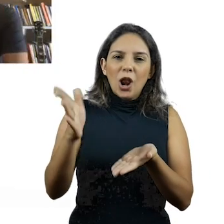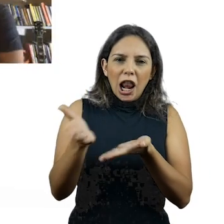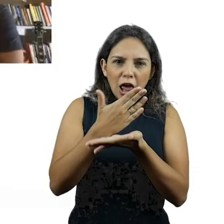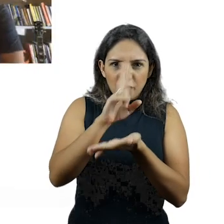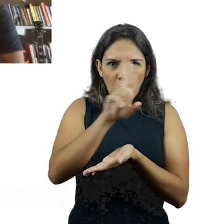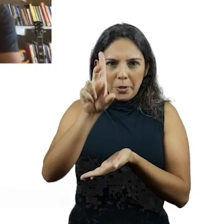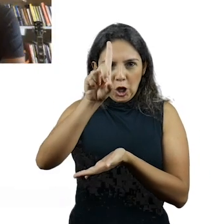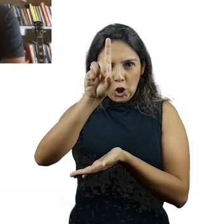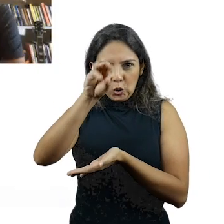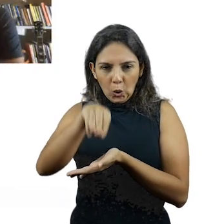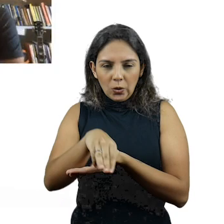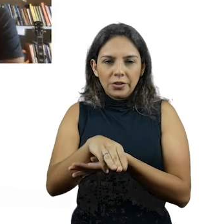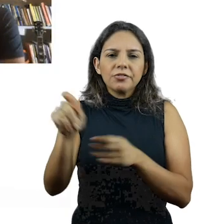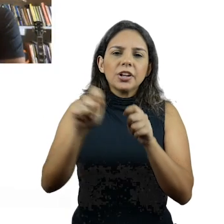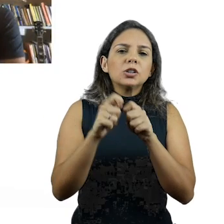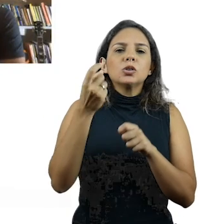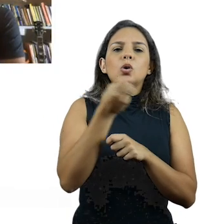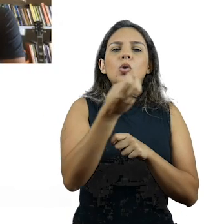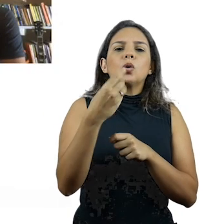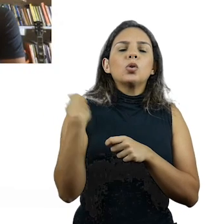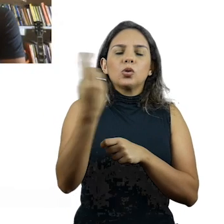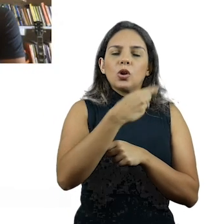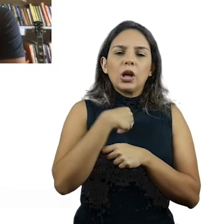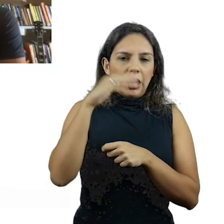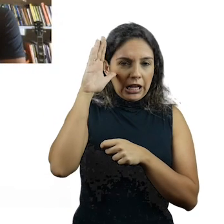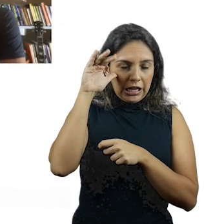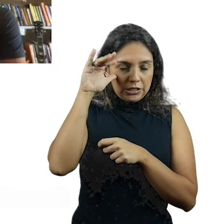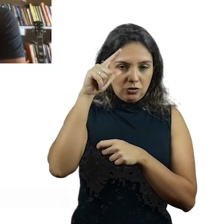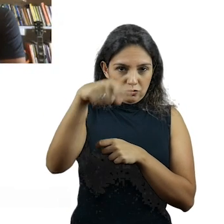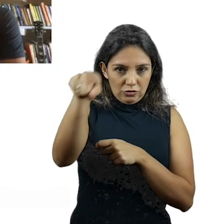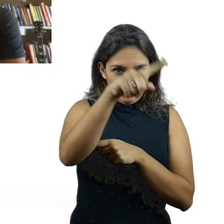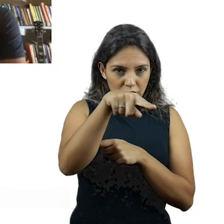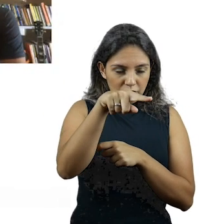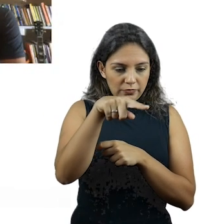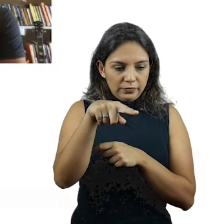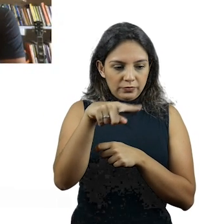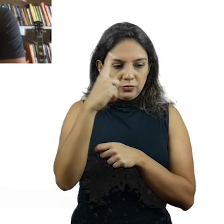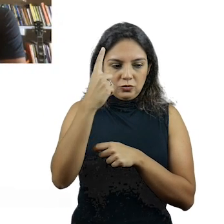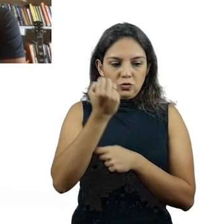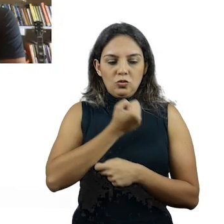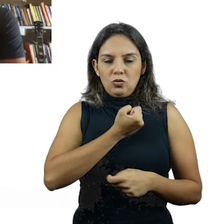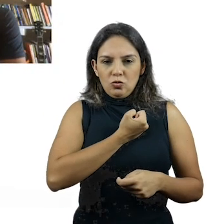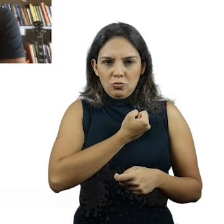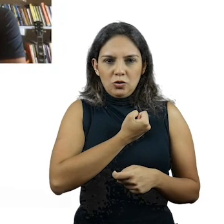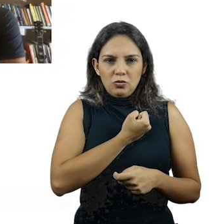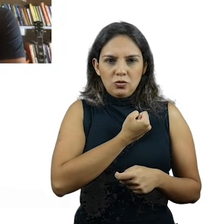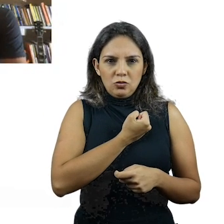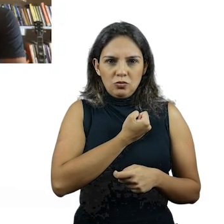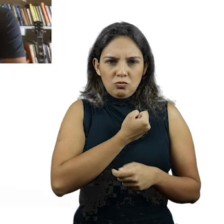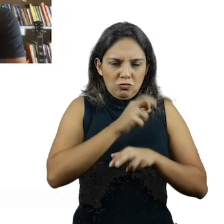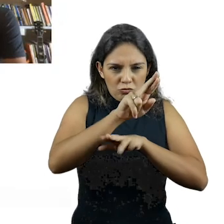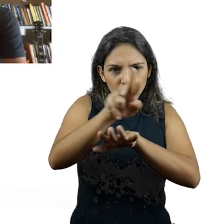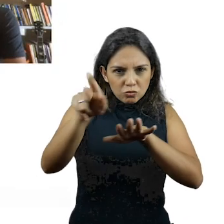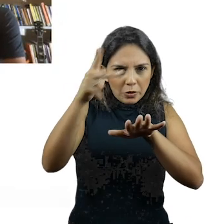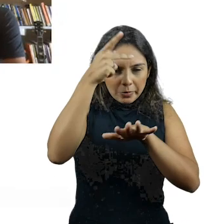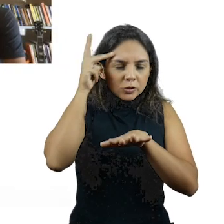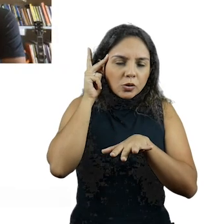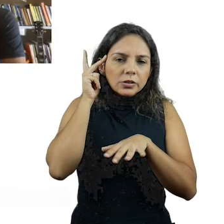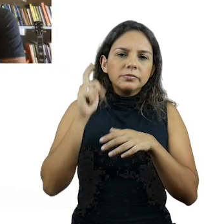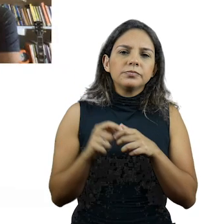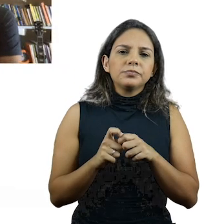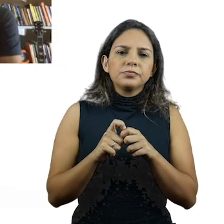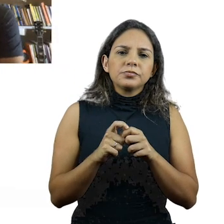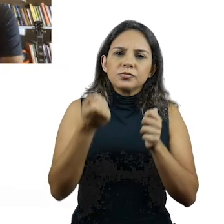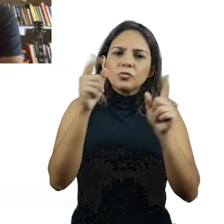livro, faz aí, como a gente está sendo assistido por um número diverso de pessoas, faz aí um